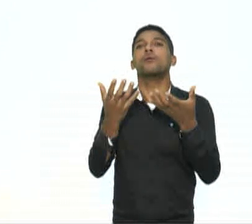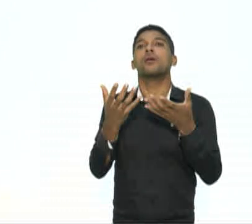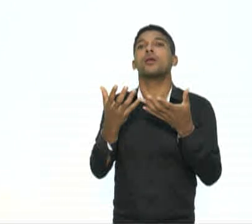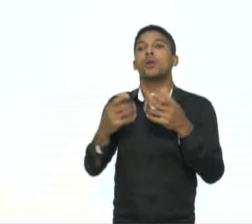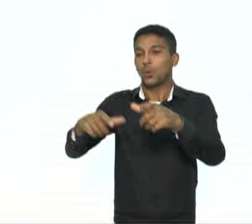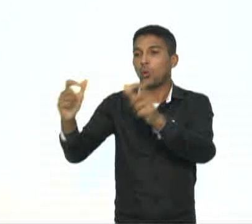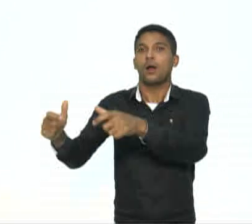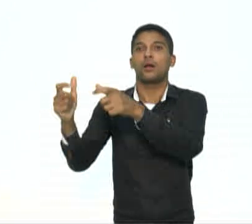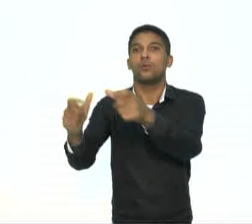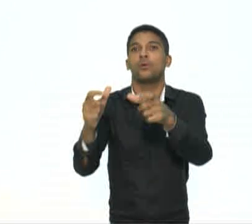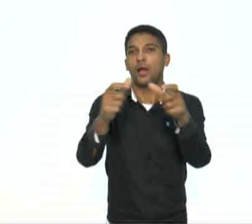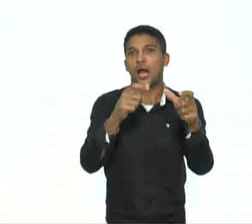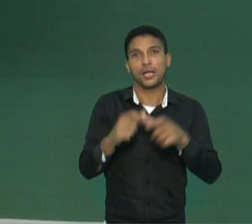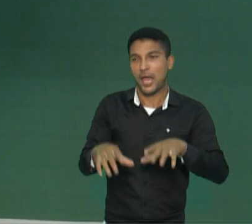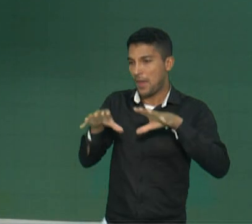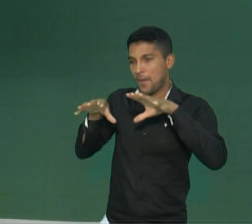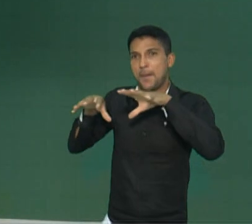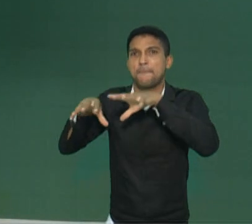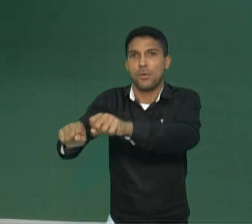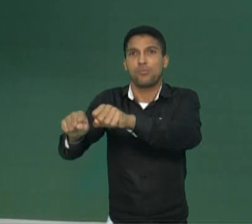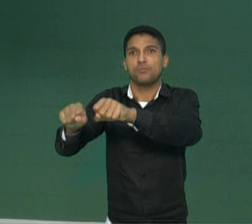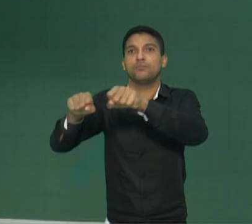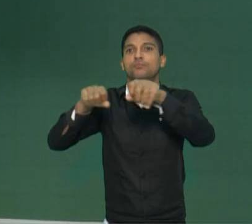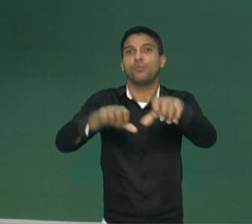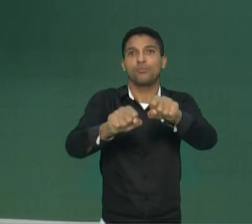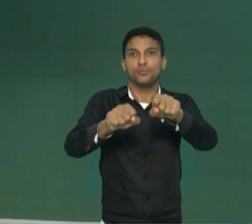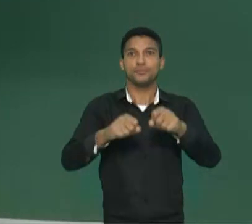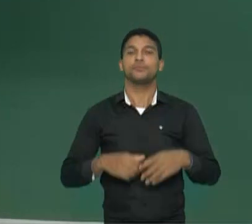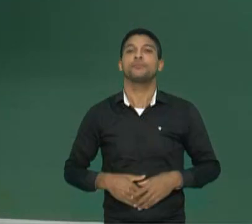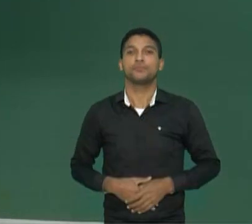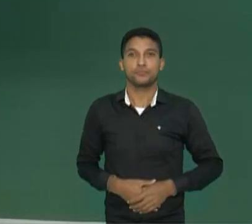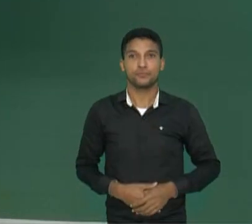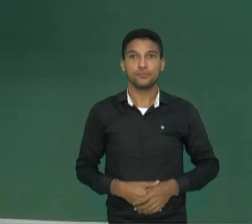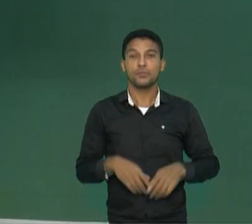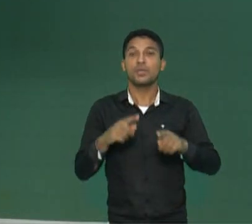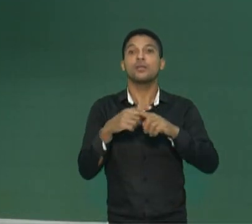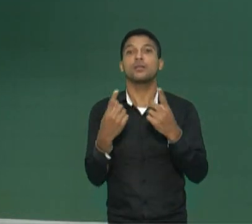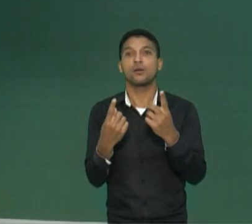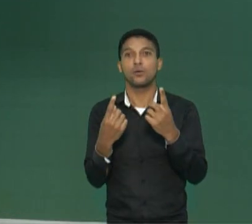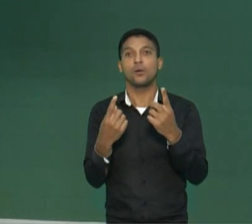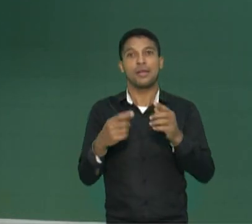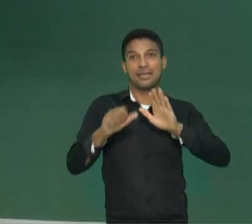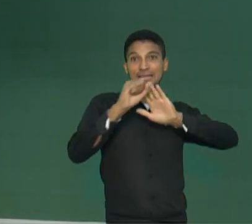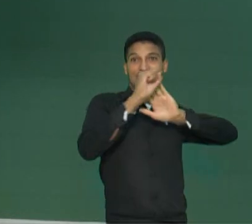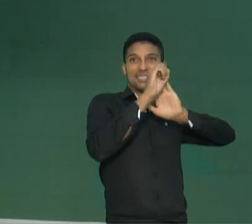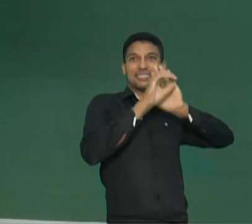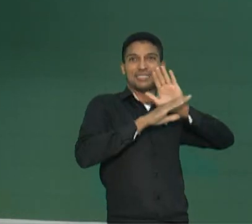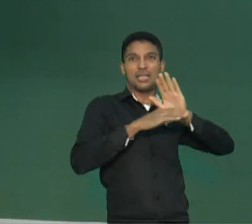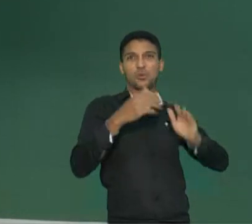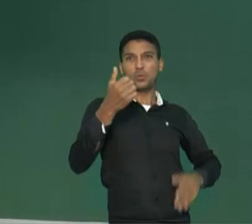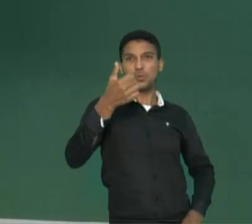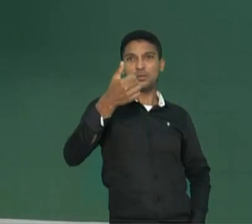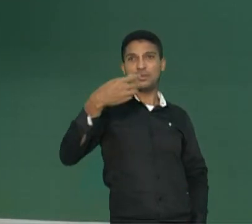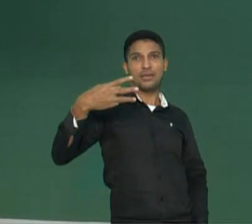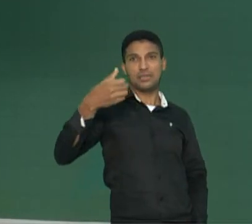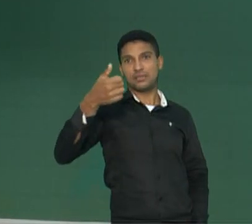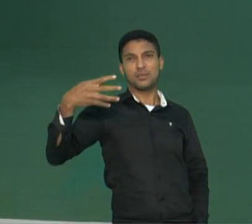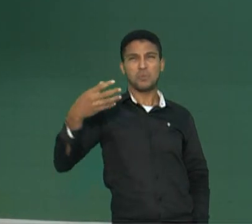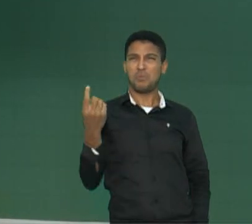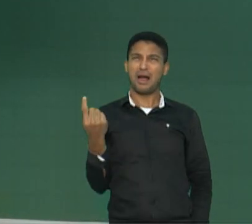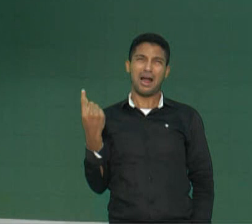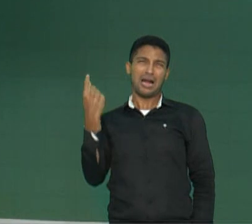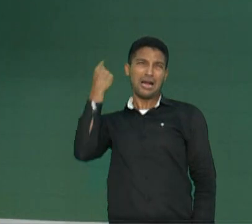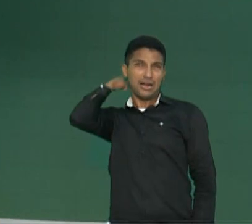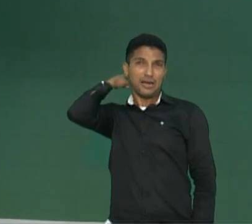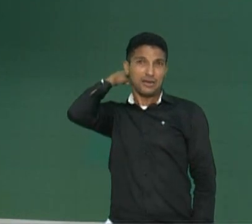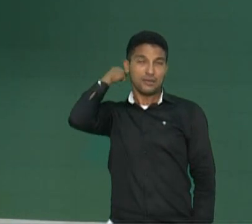surgimento de uma nova classe, a burguesia. Tá? Então a gente está falando, pessoal, século XIII, XIV aqui, né? A